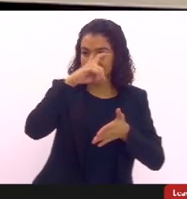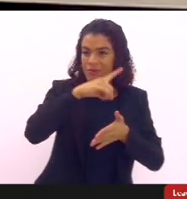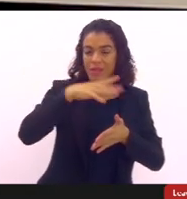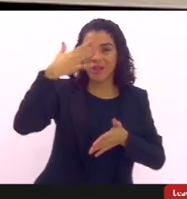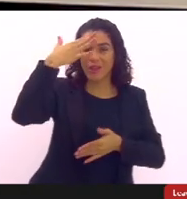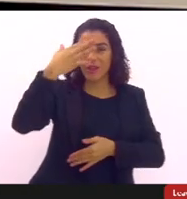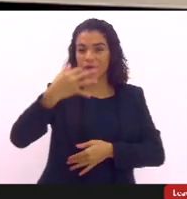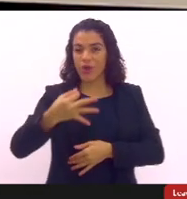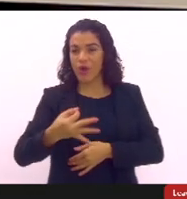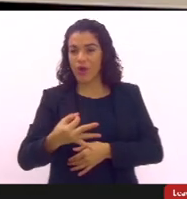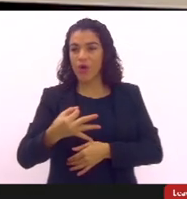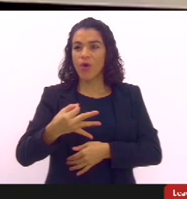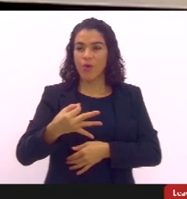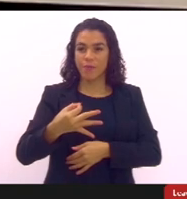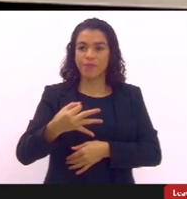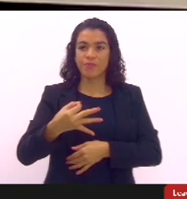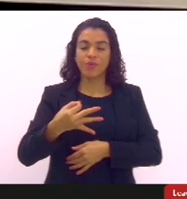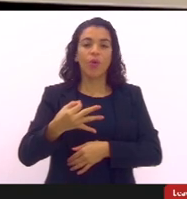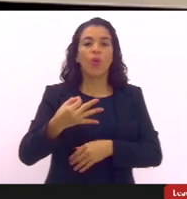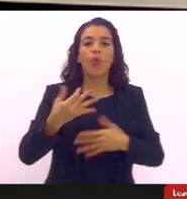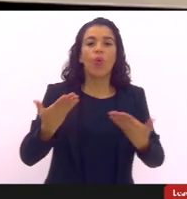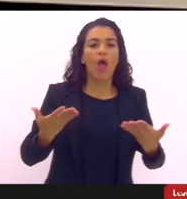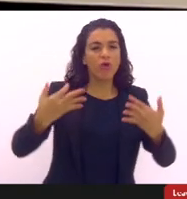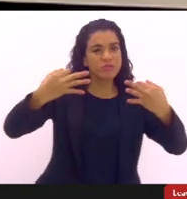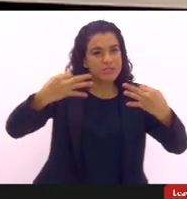compreender o objeto exato